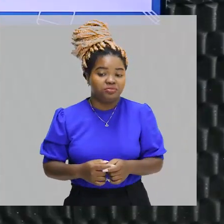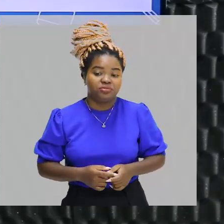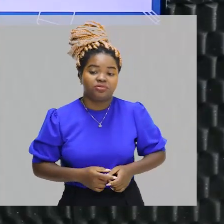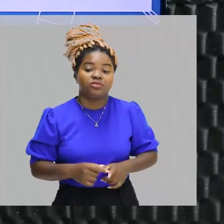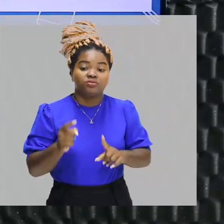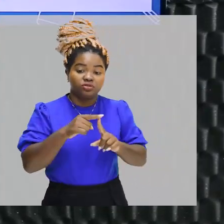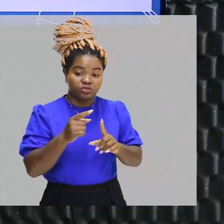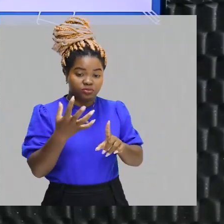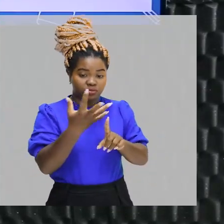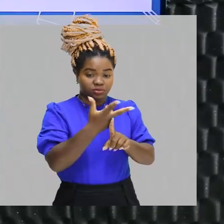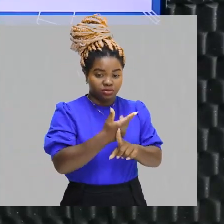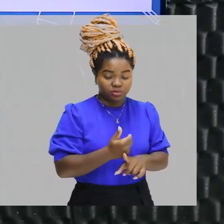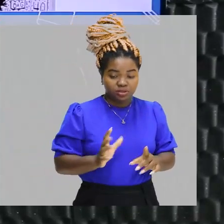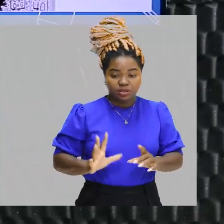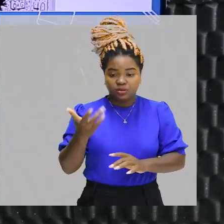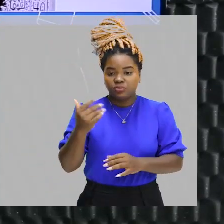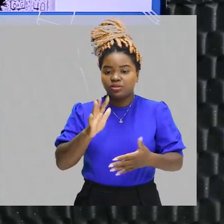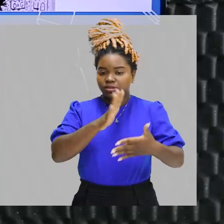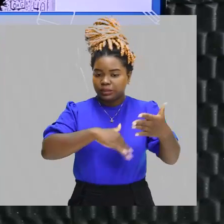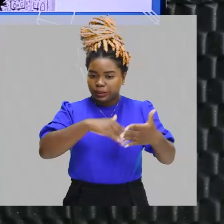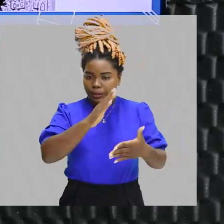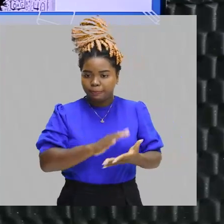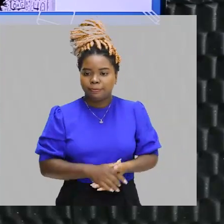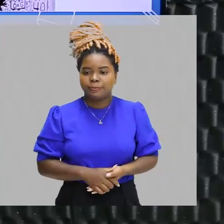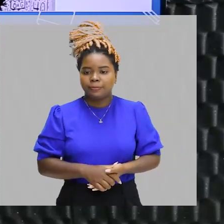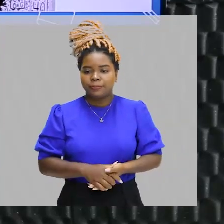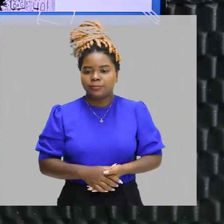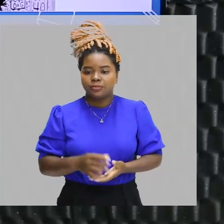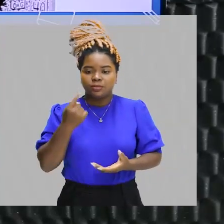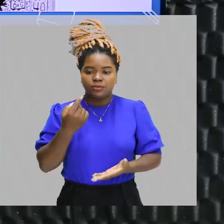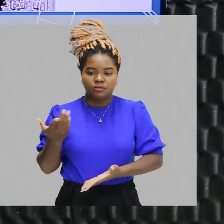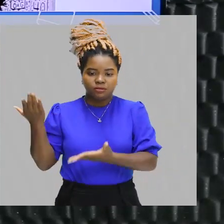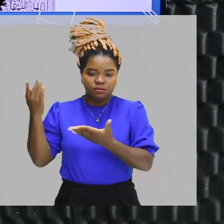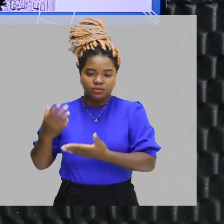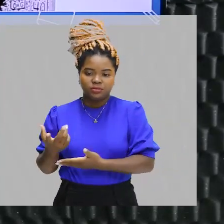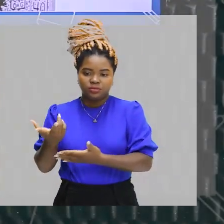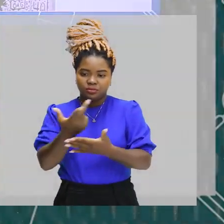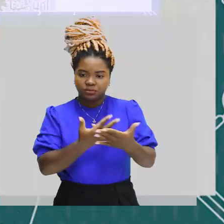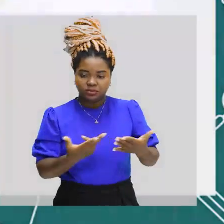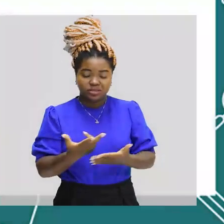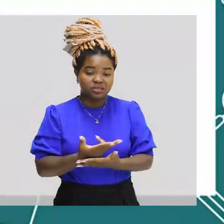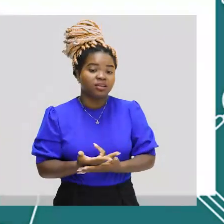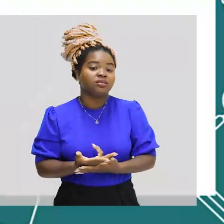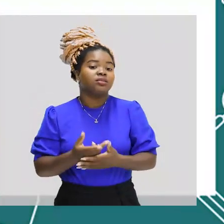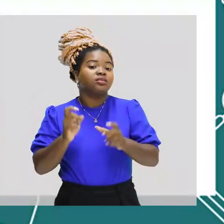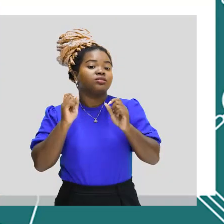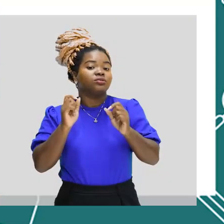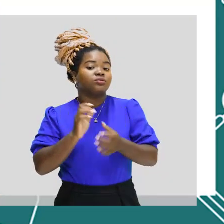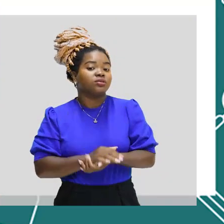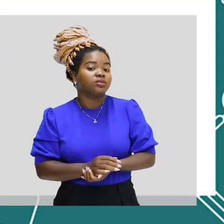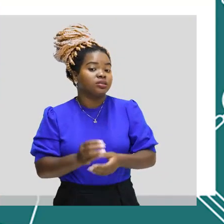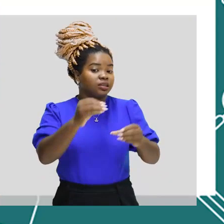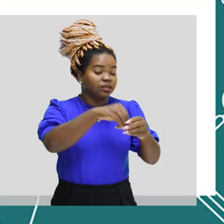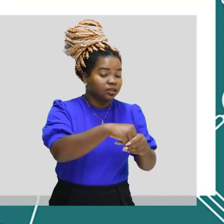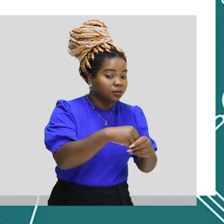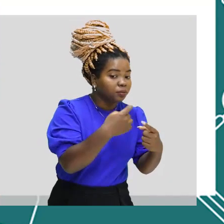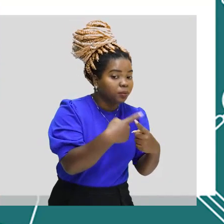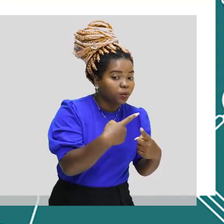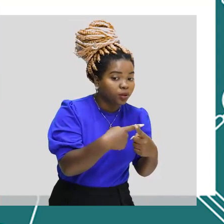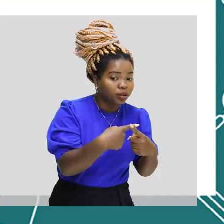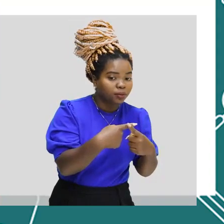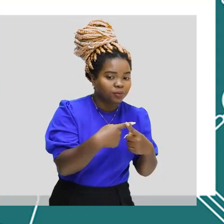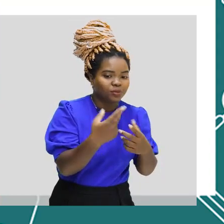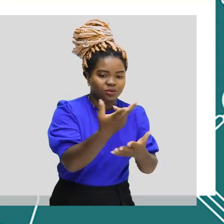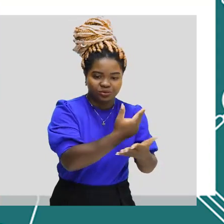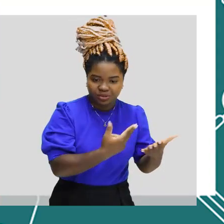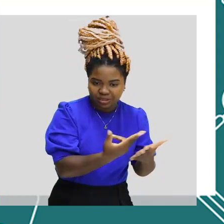estilos artísticos que surgem da pintura. Nota, o desenho ele está inserido nesse pacote porque, teoricamente, o desenho é o